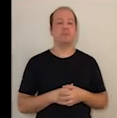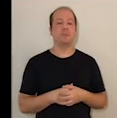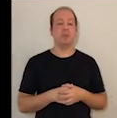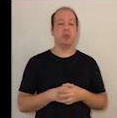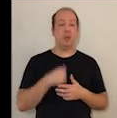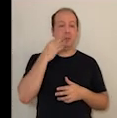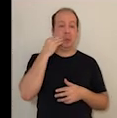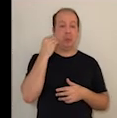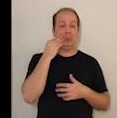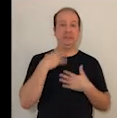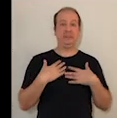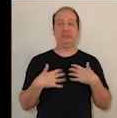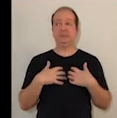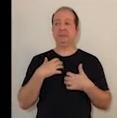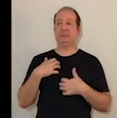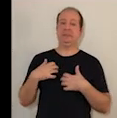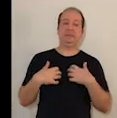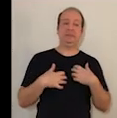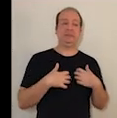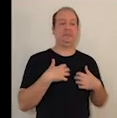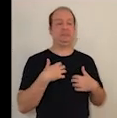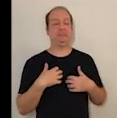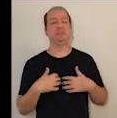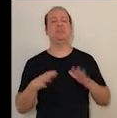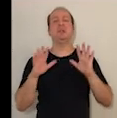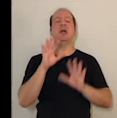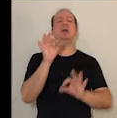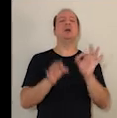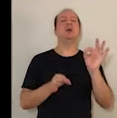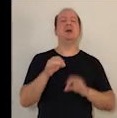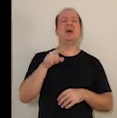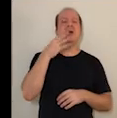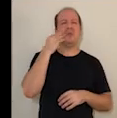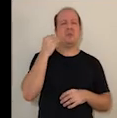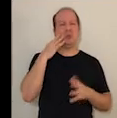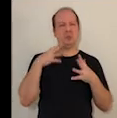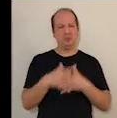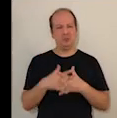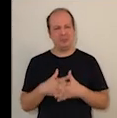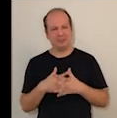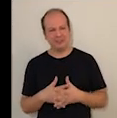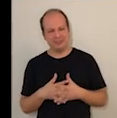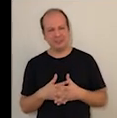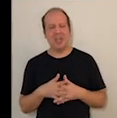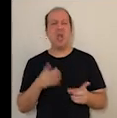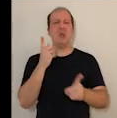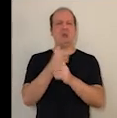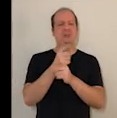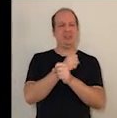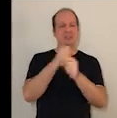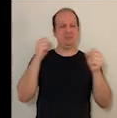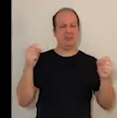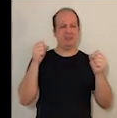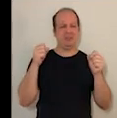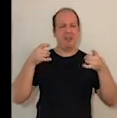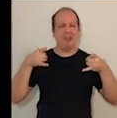Volpone começa a ficar apreensivo. Perdoe, excelência, mas Volpone nos confundiu.